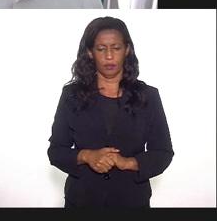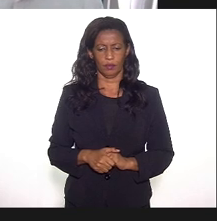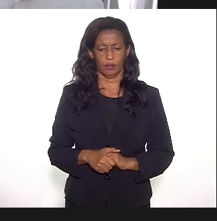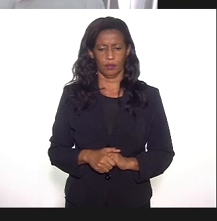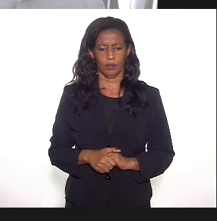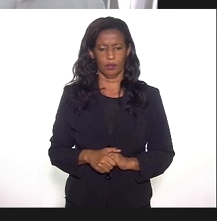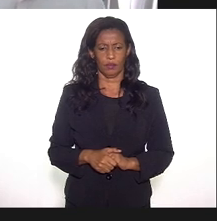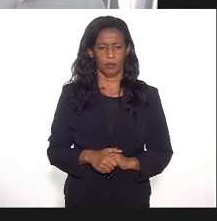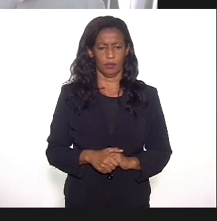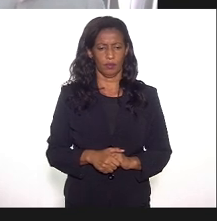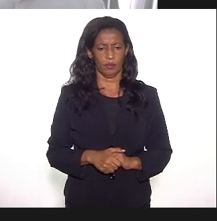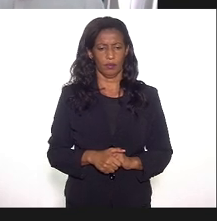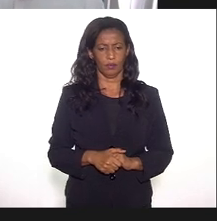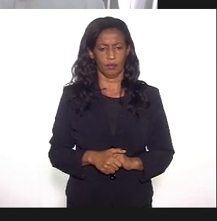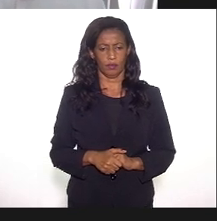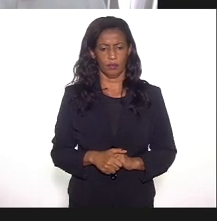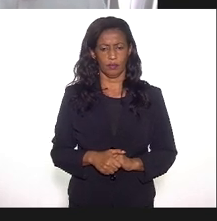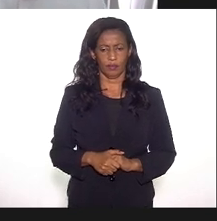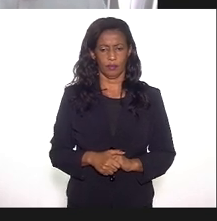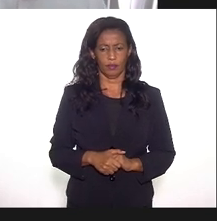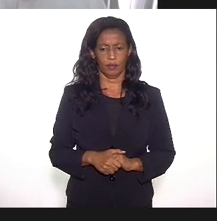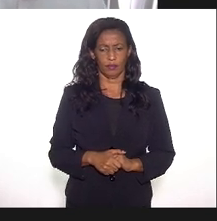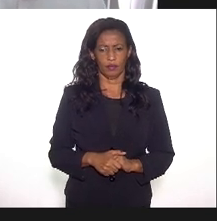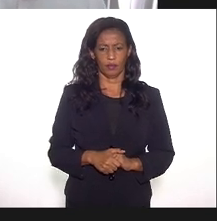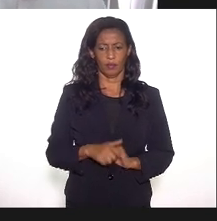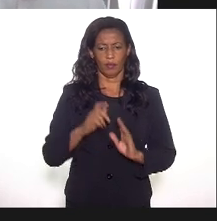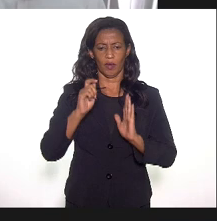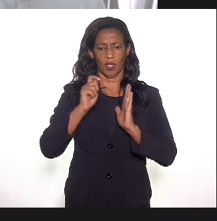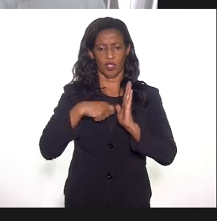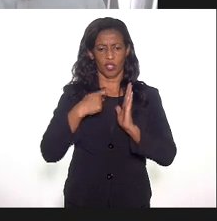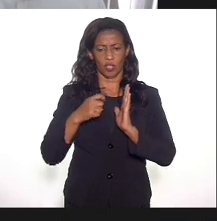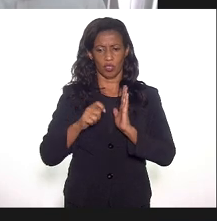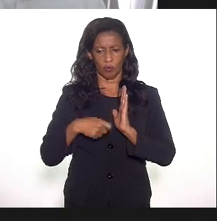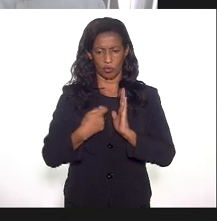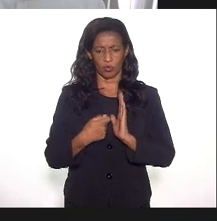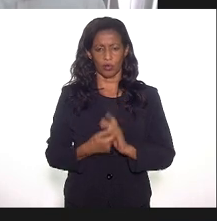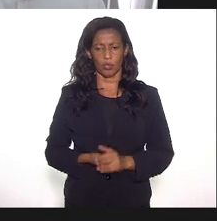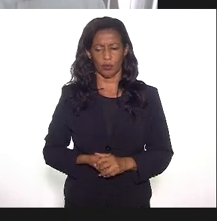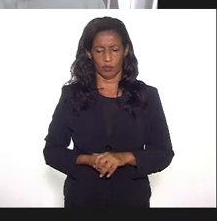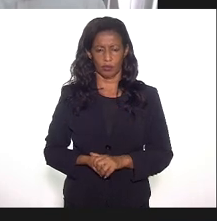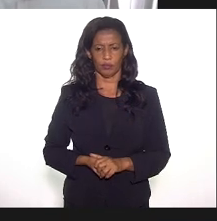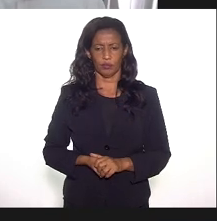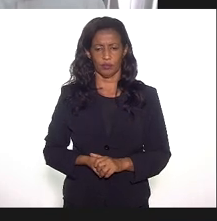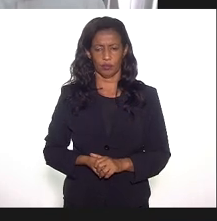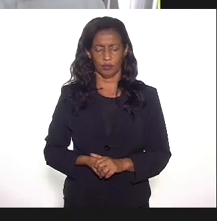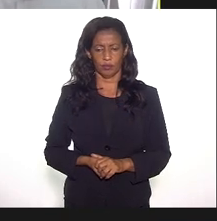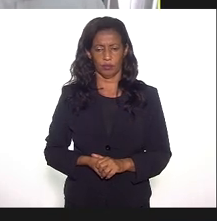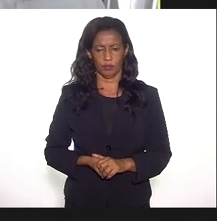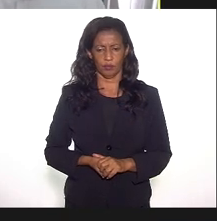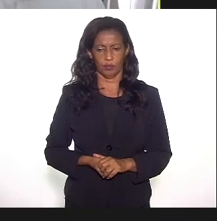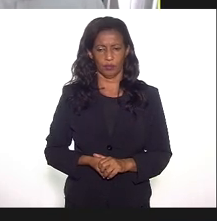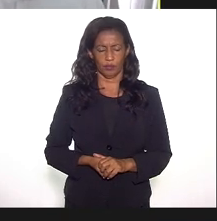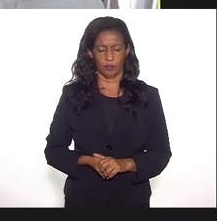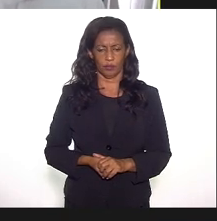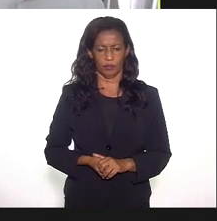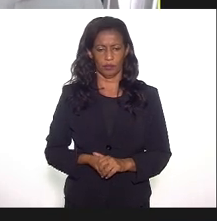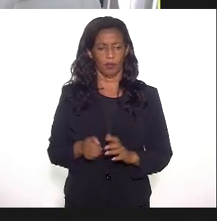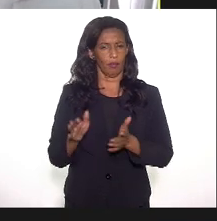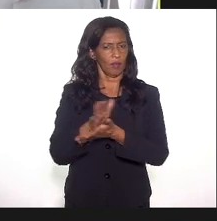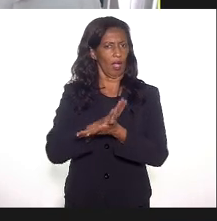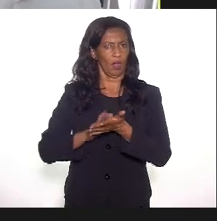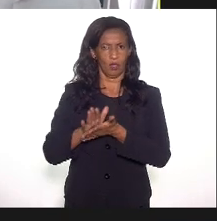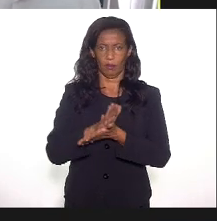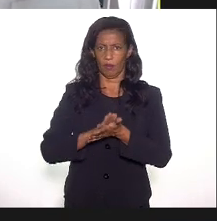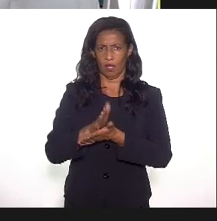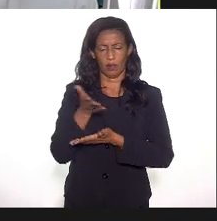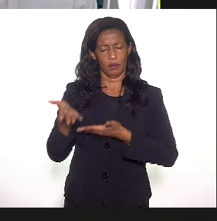para o expediente final. Está inscrito, Márcio. Obrigado, presidente. Pode deixar, deputado então. Valdeque. Pode deixar, eu falo lá. Ok. Tranquilo. Nada mais a